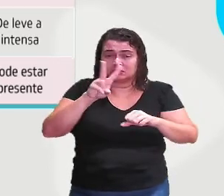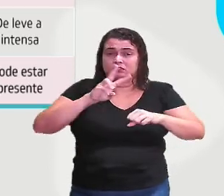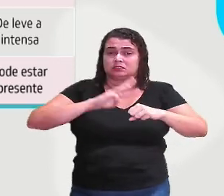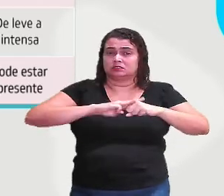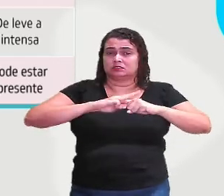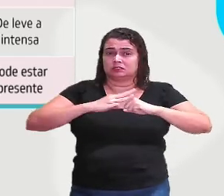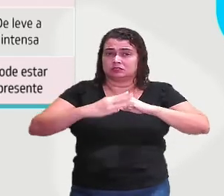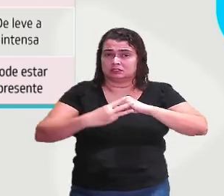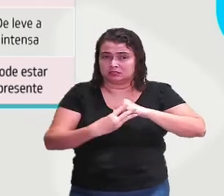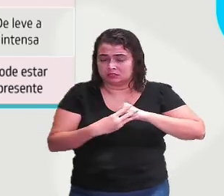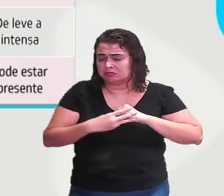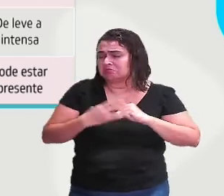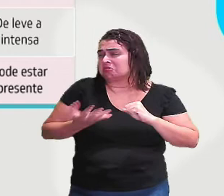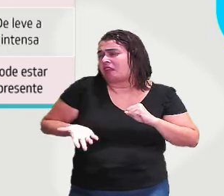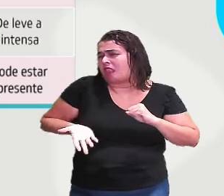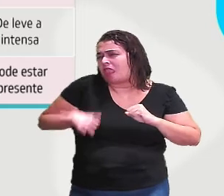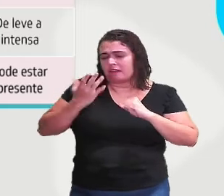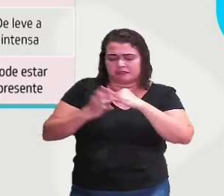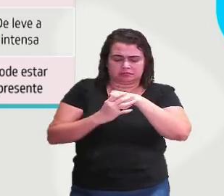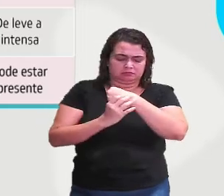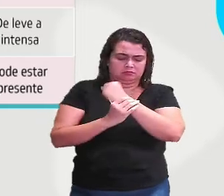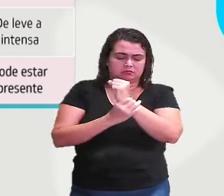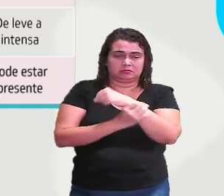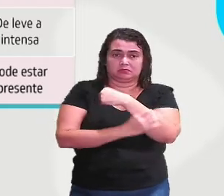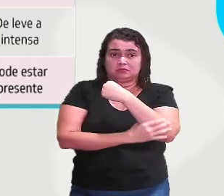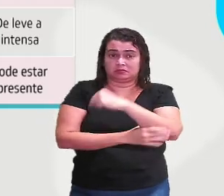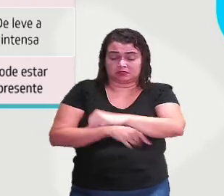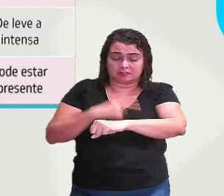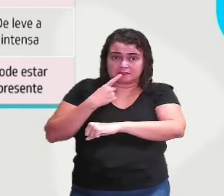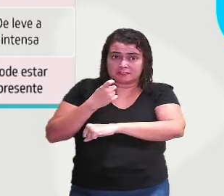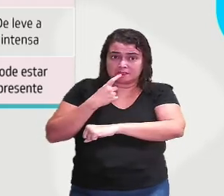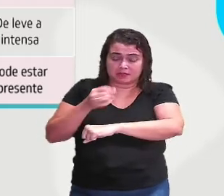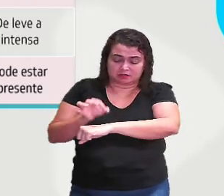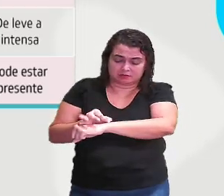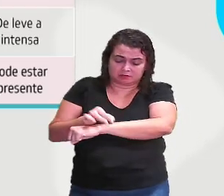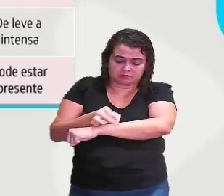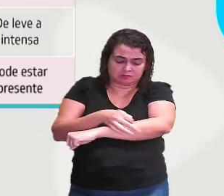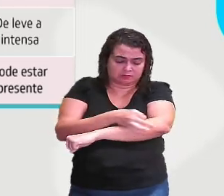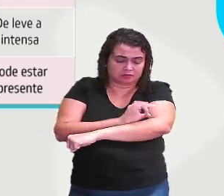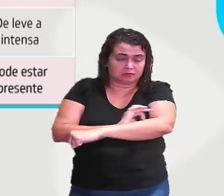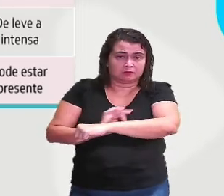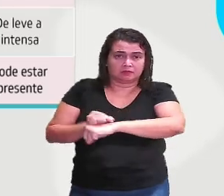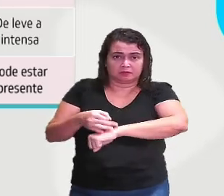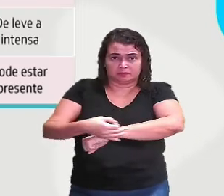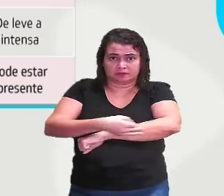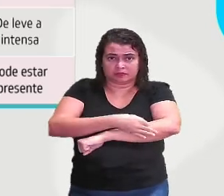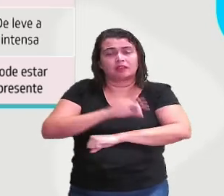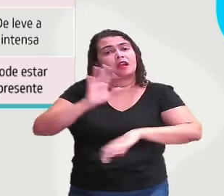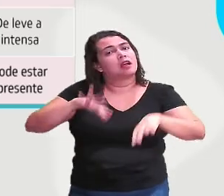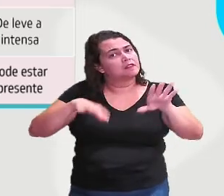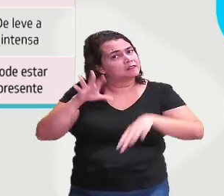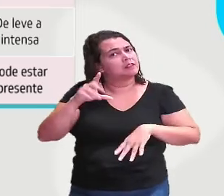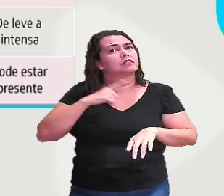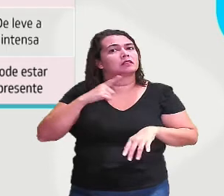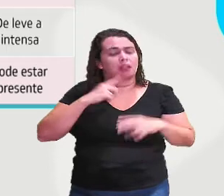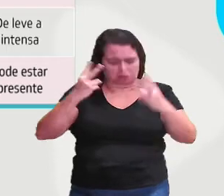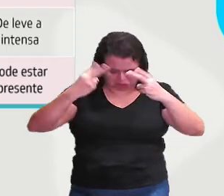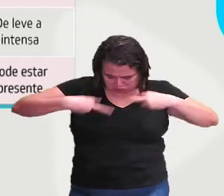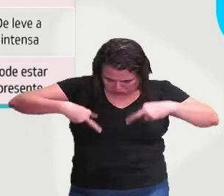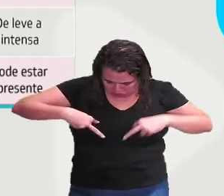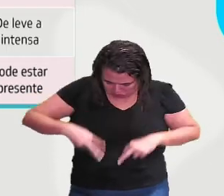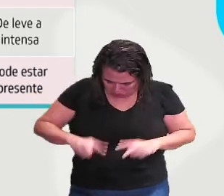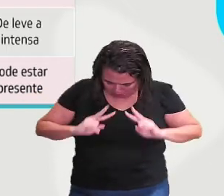zika, dores leves. Manchas avermelhadas, que muitas vezes é algo que é muito típico, chama a